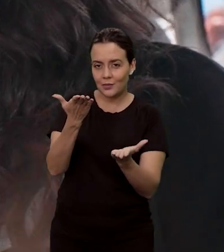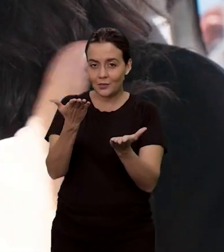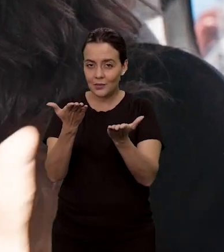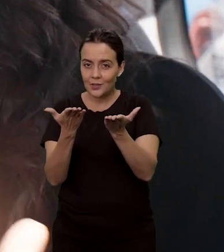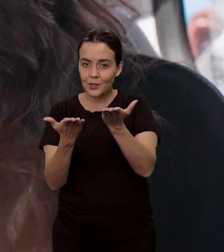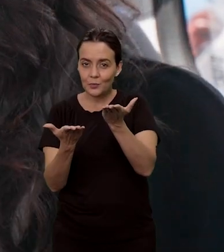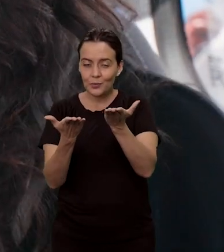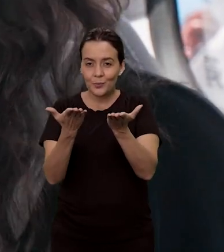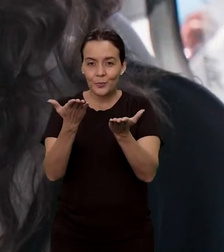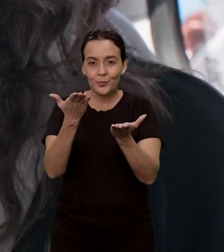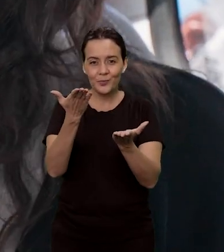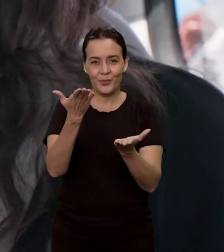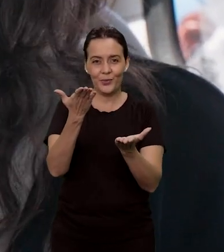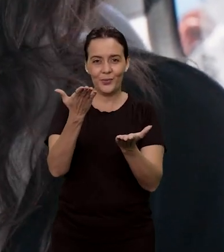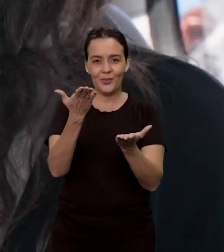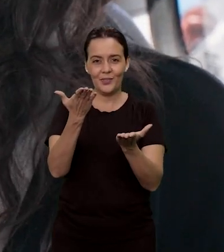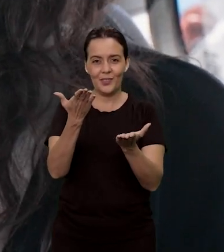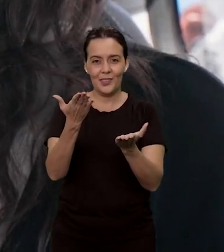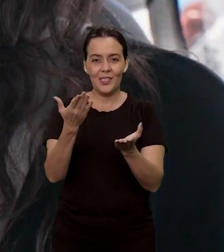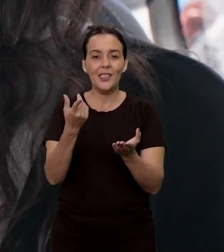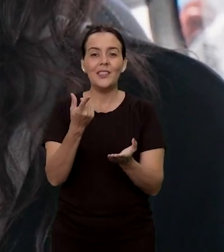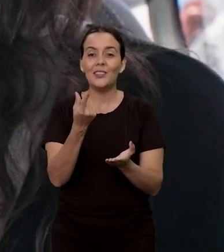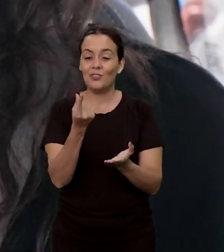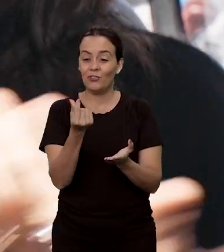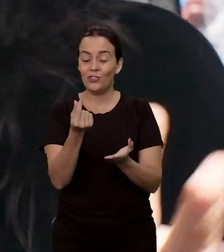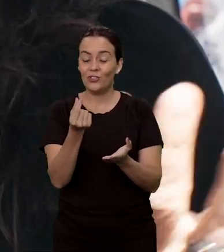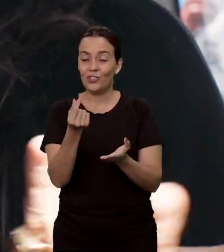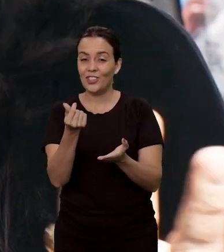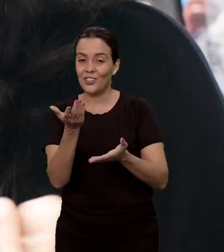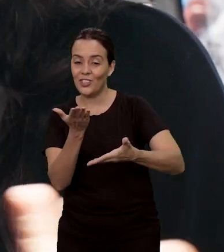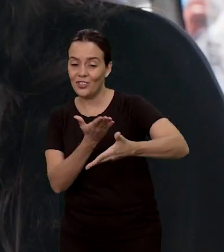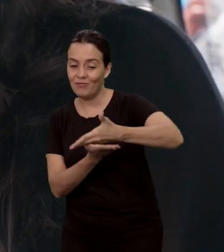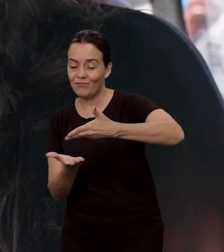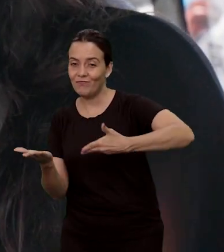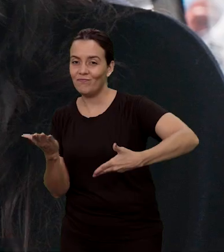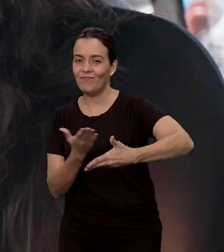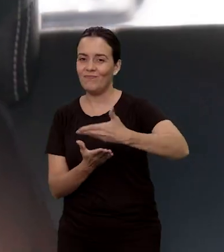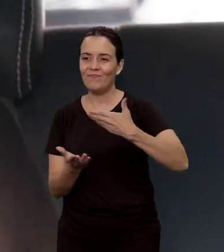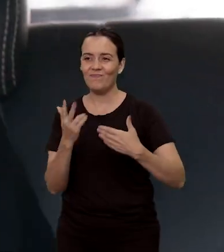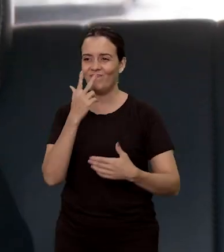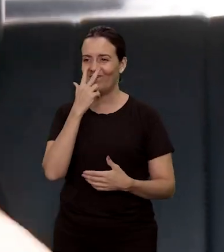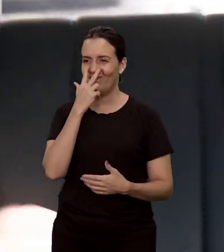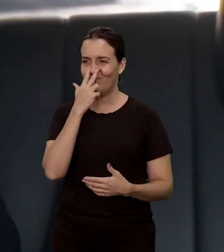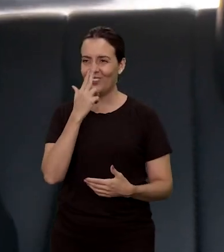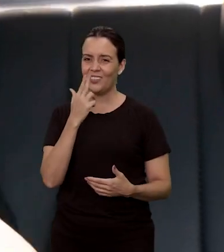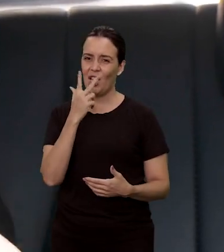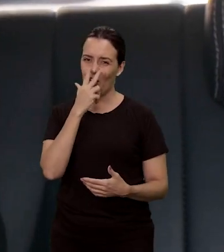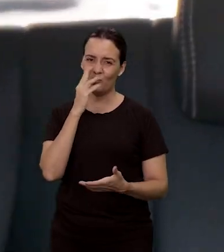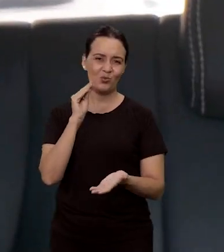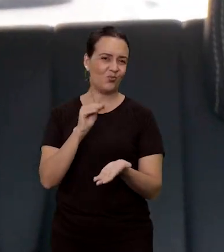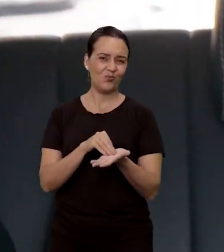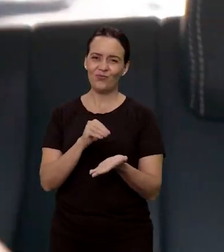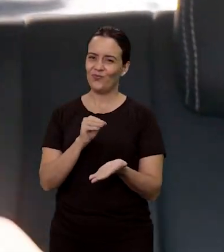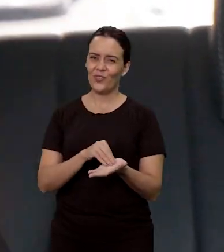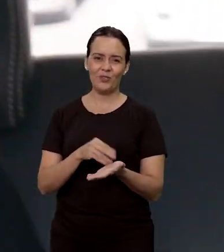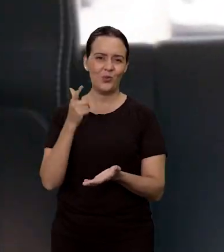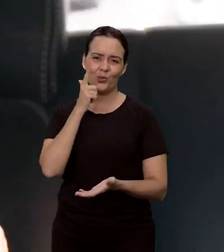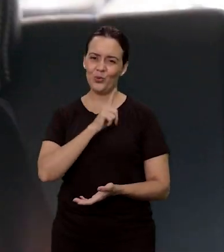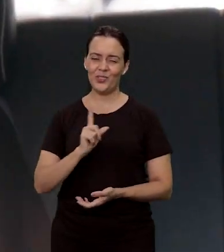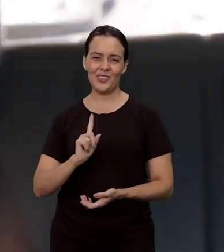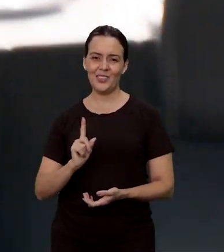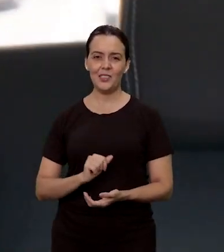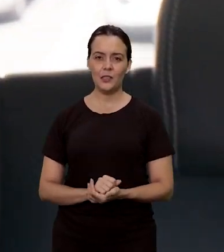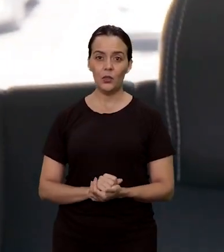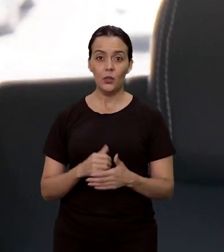complementares gerando fluxo. E eu acho que a gente não conseguiu fazer. Essa dicotomia, né, da praça e da